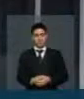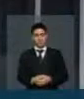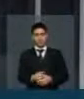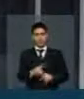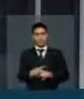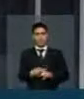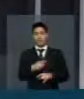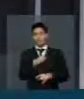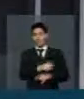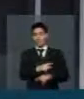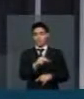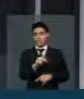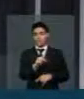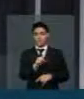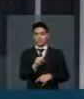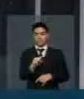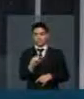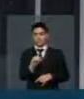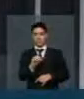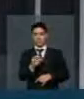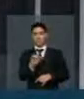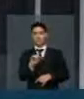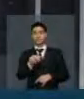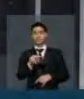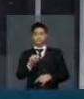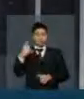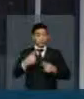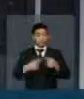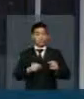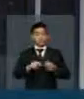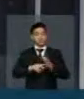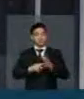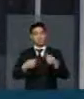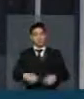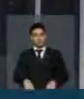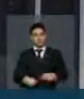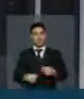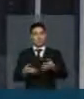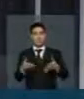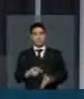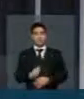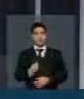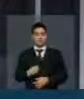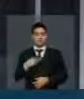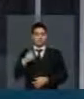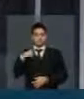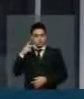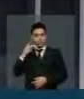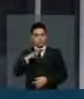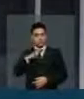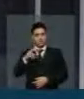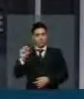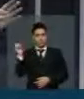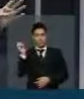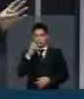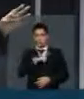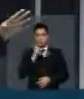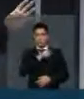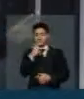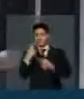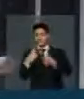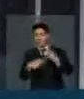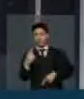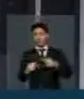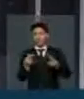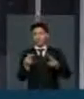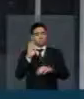na Regional de Passo Fundo, nós começamos a discutir que os sindicatos deviam participar de política. Com toda a dificuldade do mundo que é, debater isso,